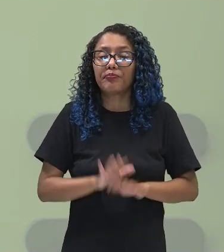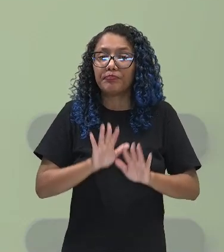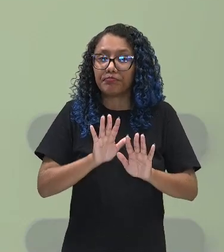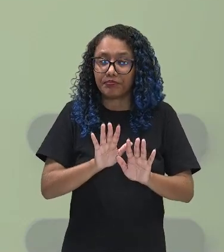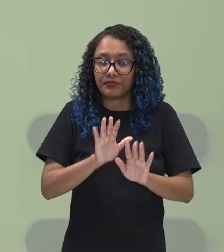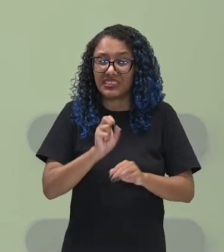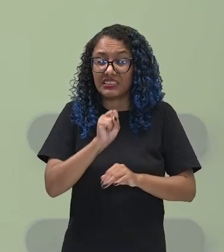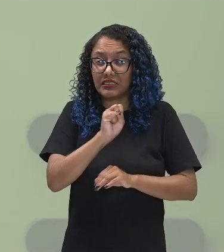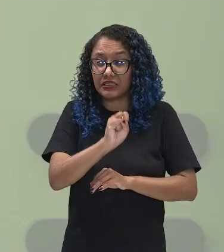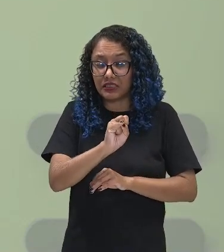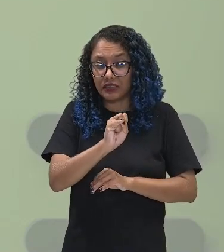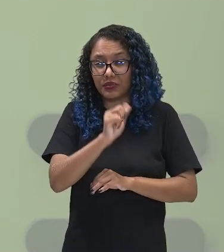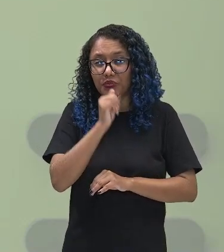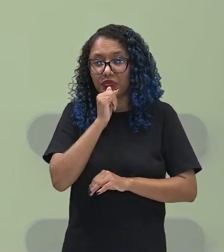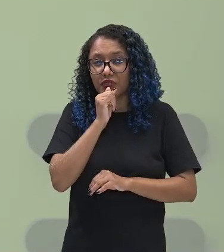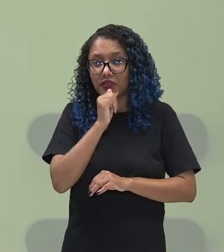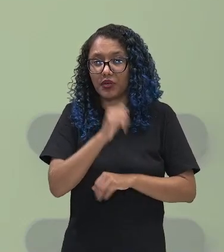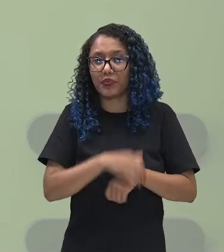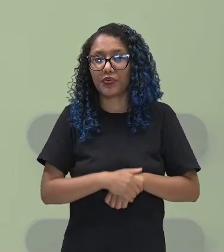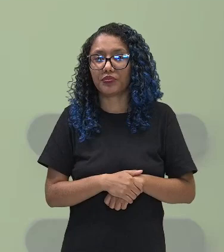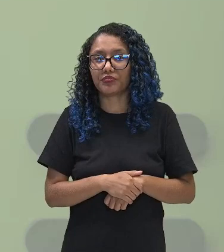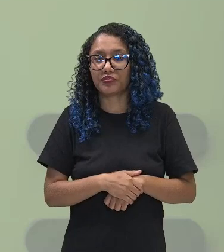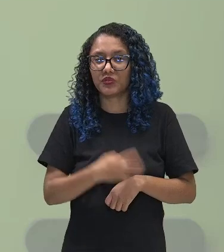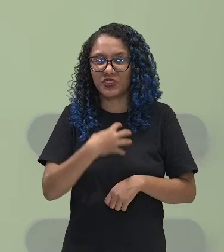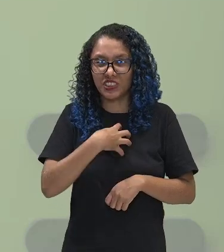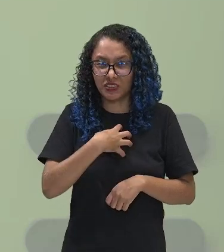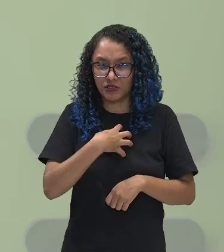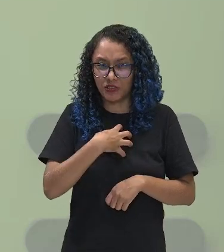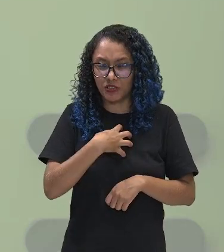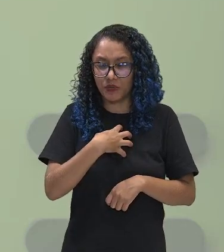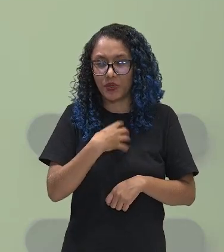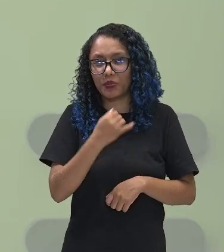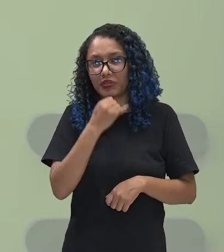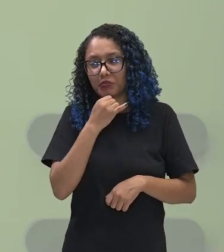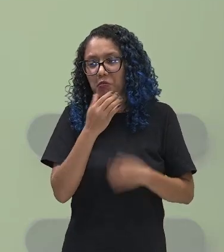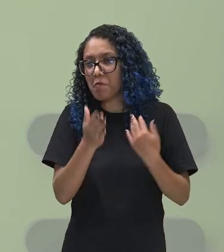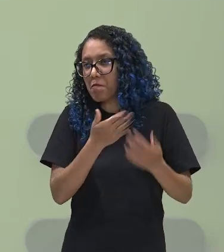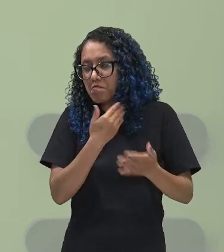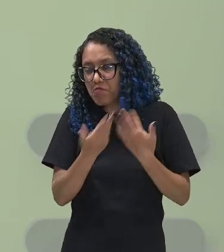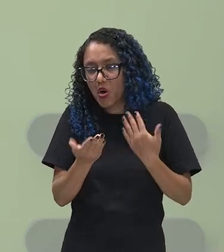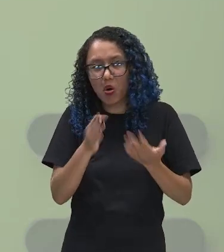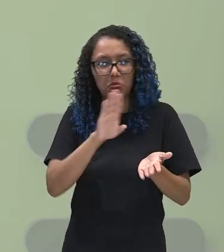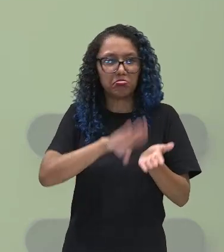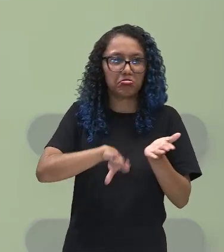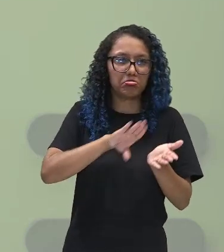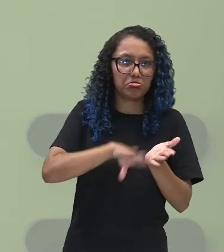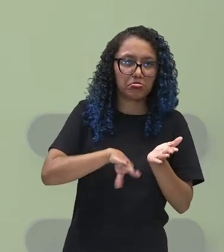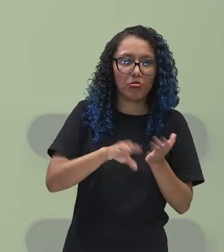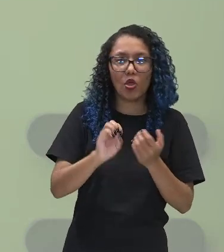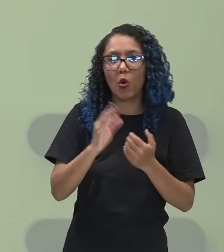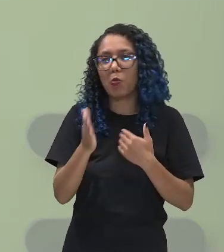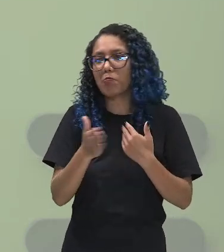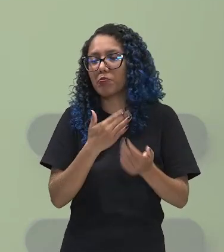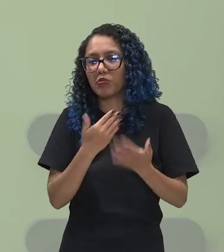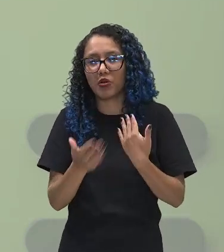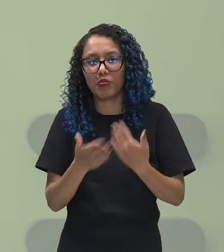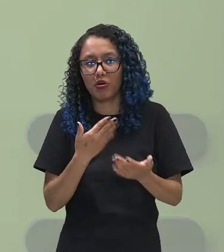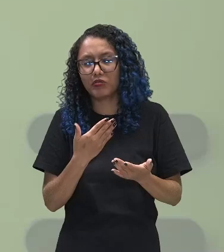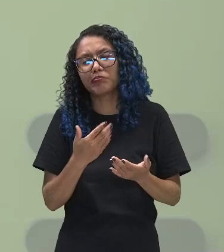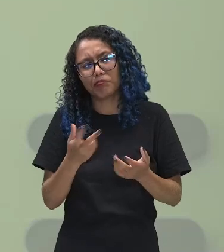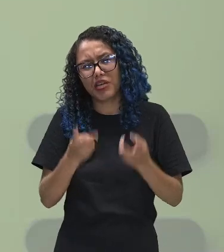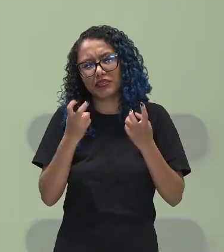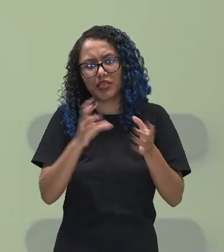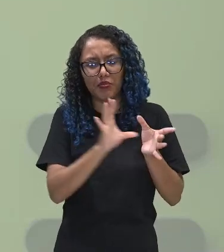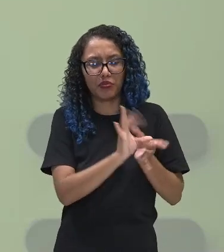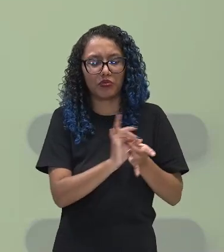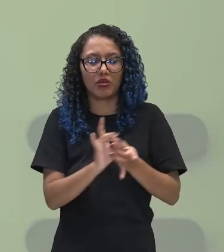qualquer sinal, isso independente de ser sistema excretor ou não, a gente percebe que o excretor ele está ligado a